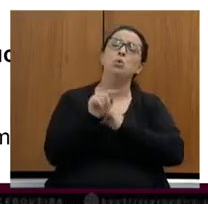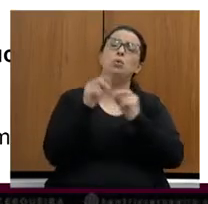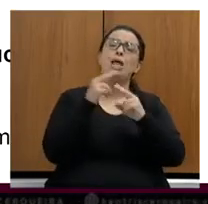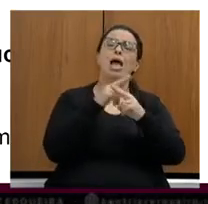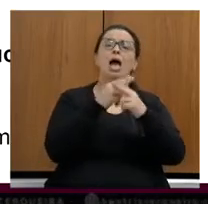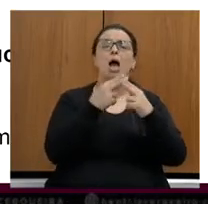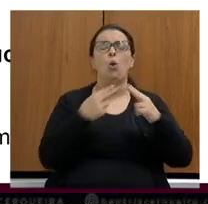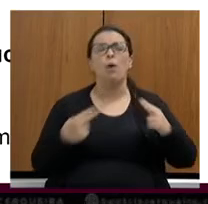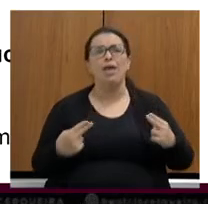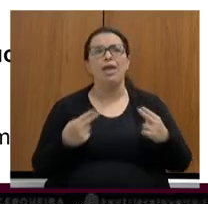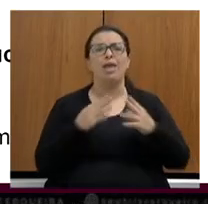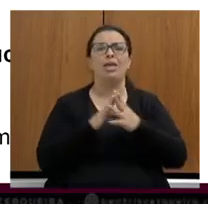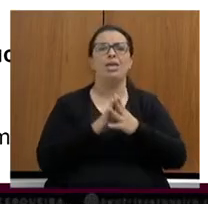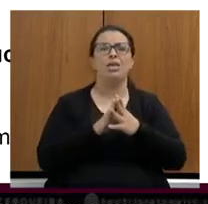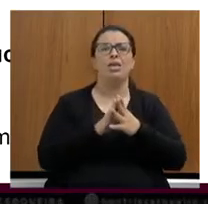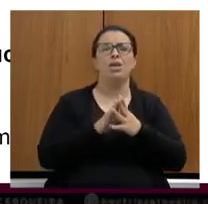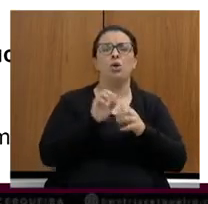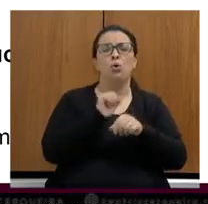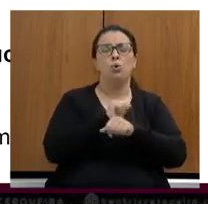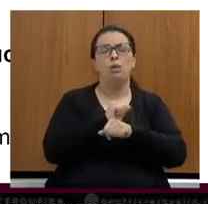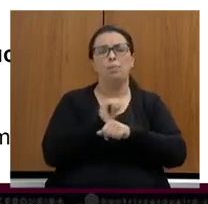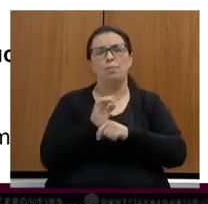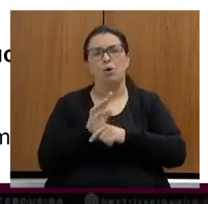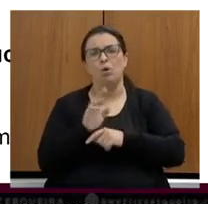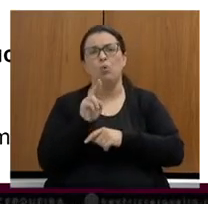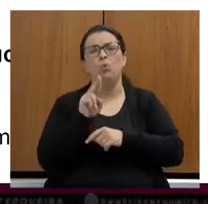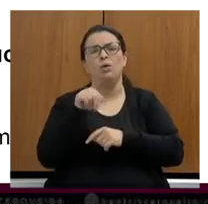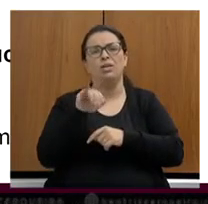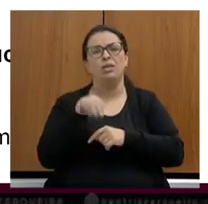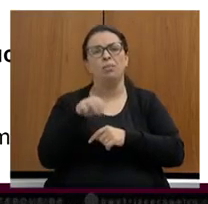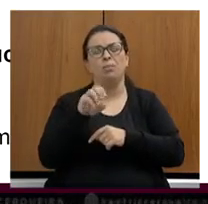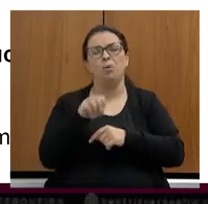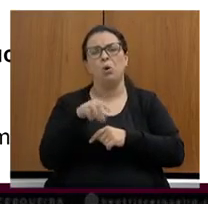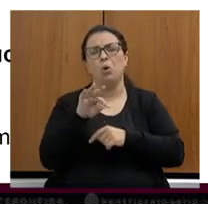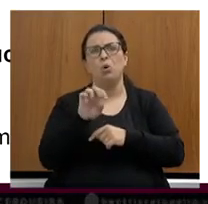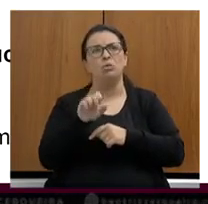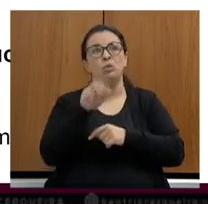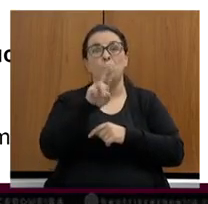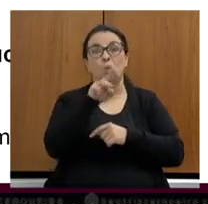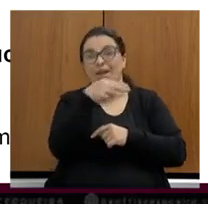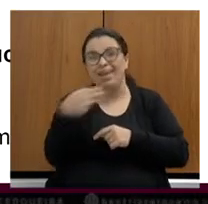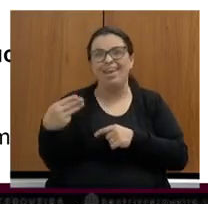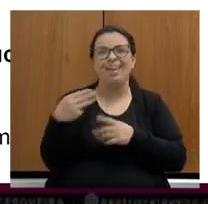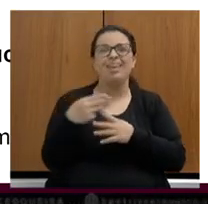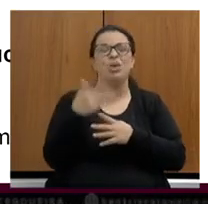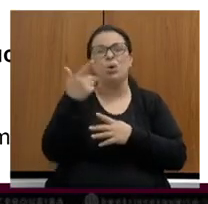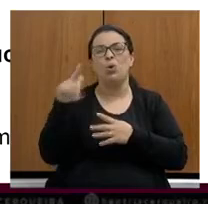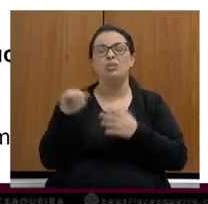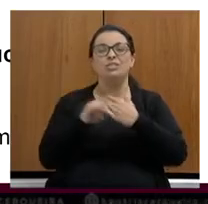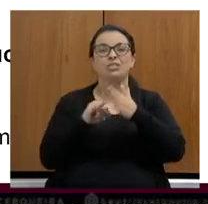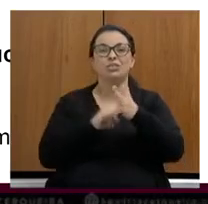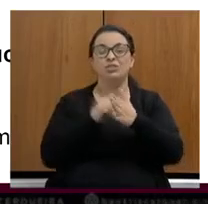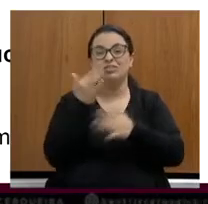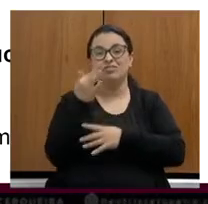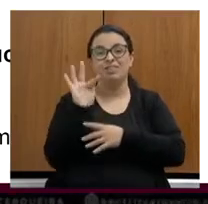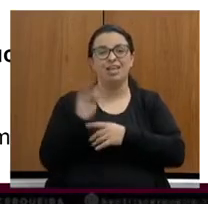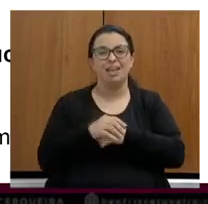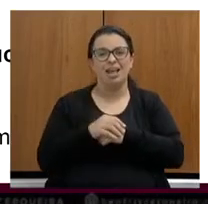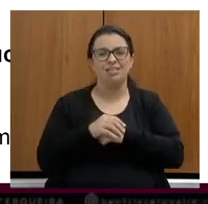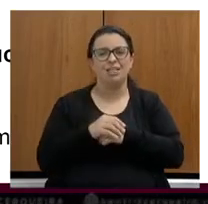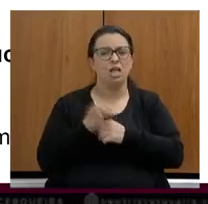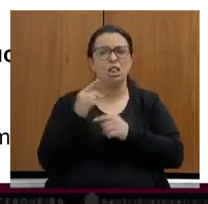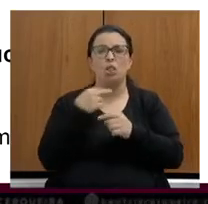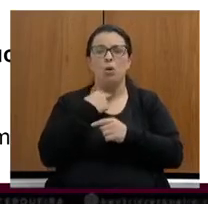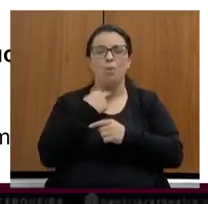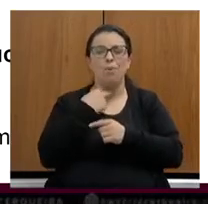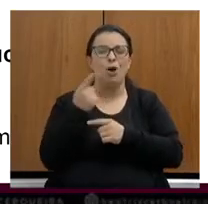UFMG outras universidades federais não poderiam cuidar do que hoje Unibanco cuida Unibanco que não tem expertise em